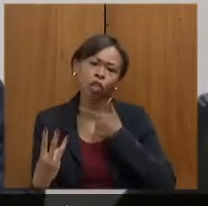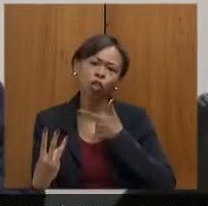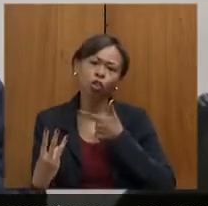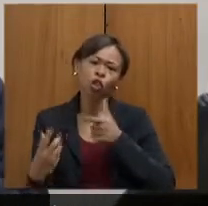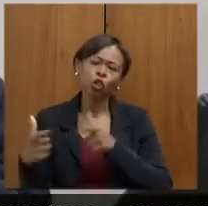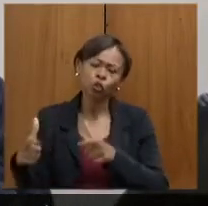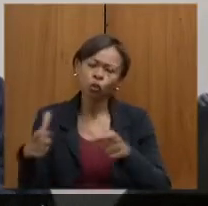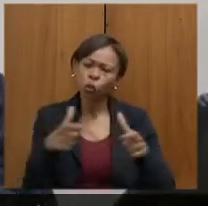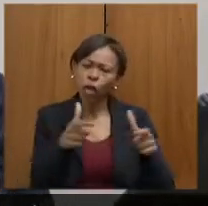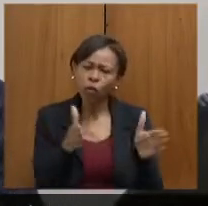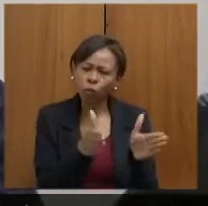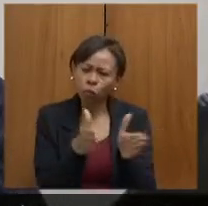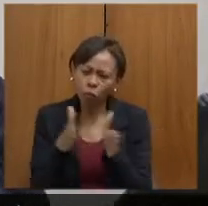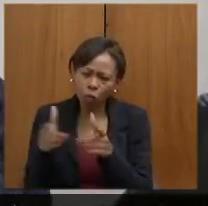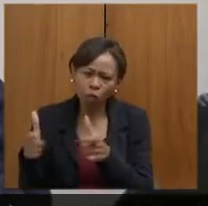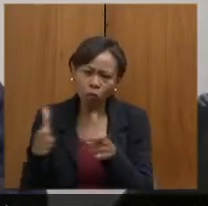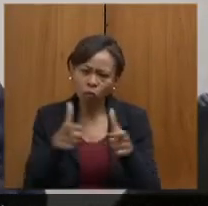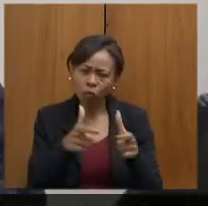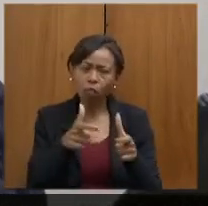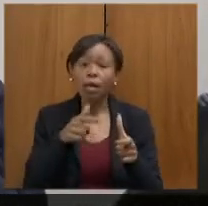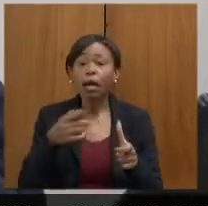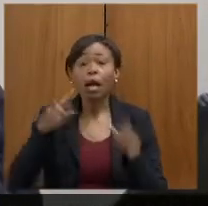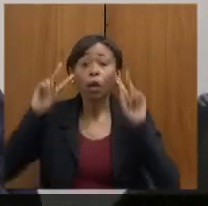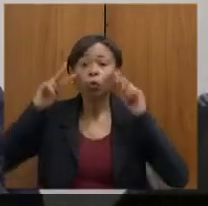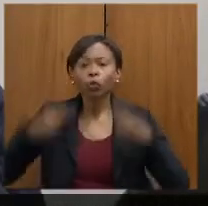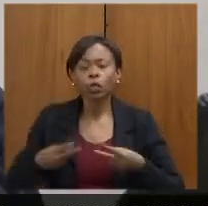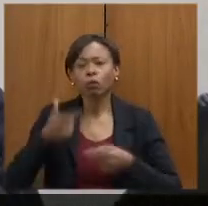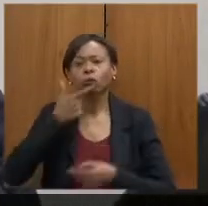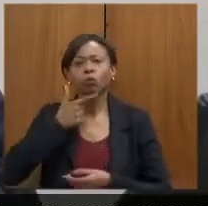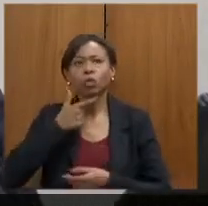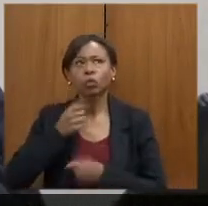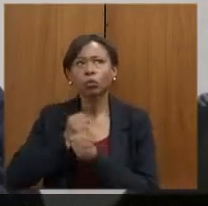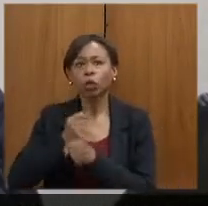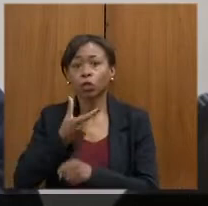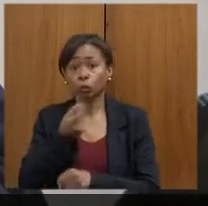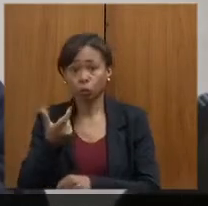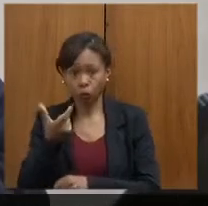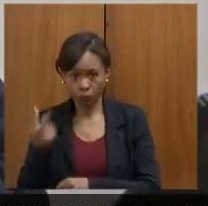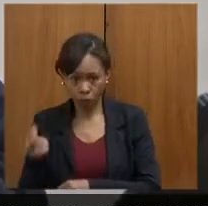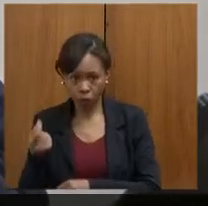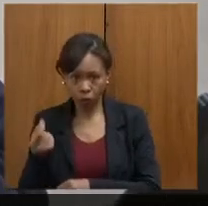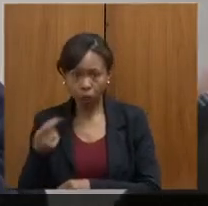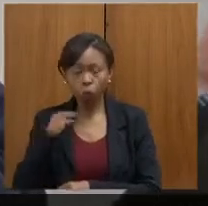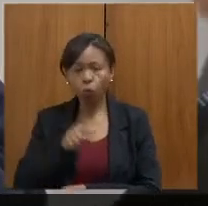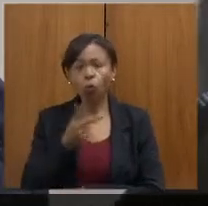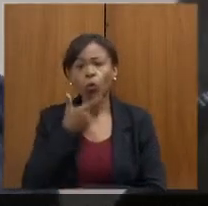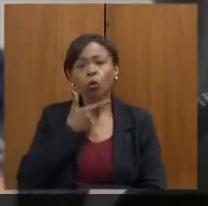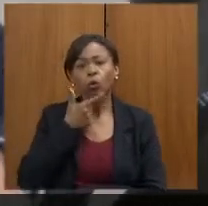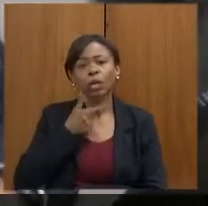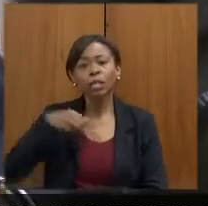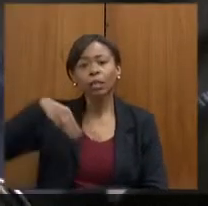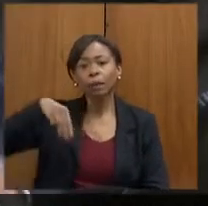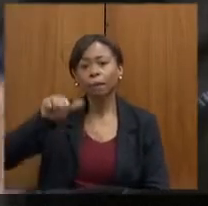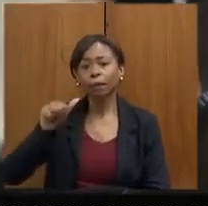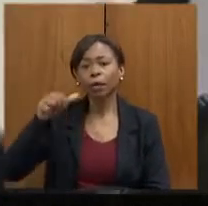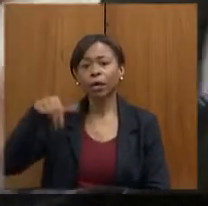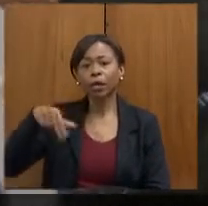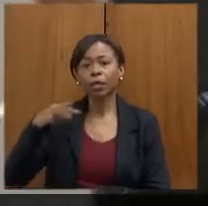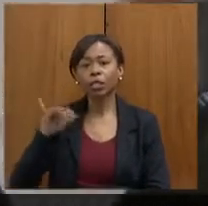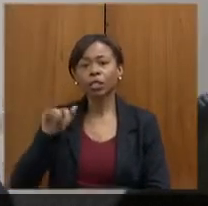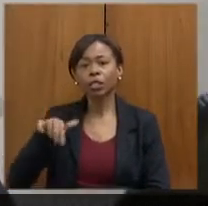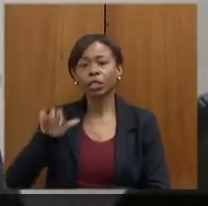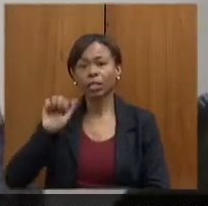o queijo m2020 que é o queijo é da Mantiqueira